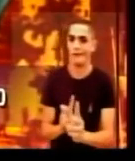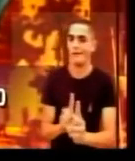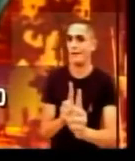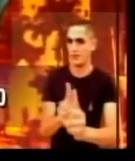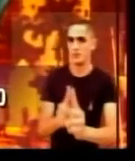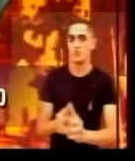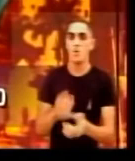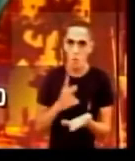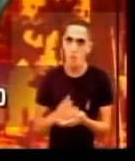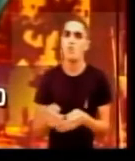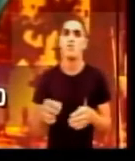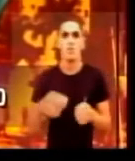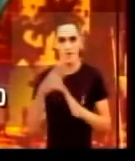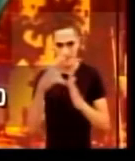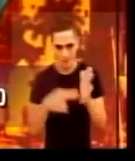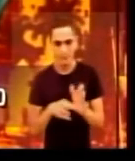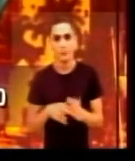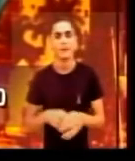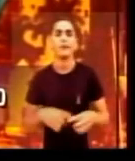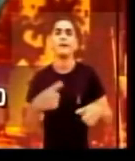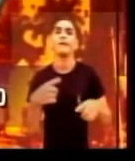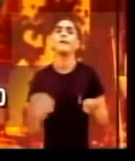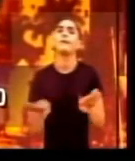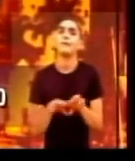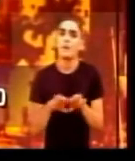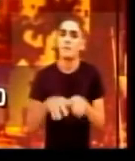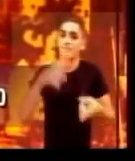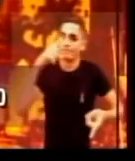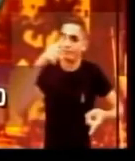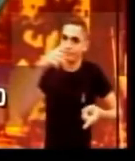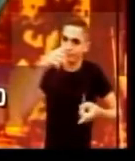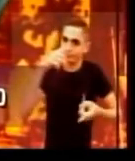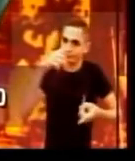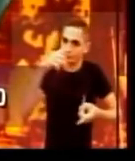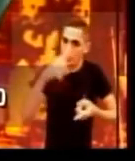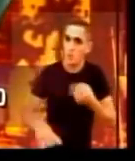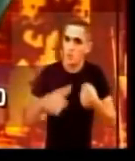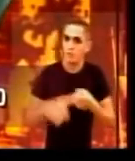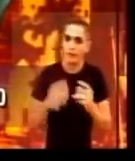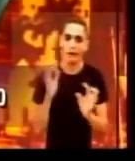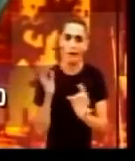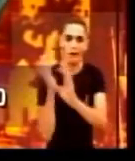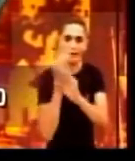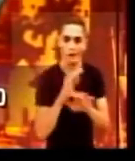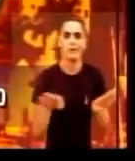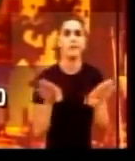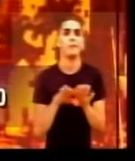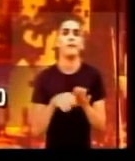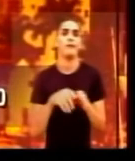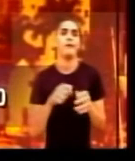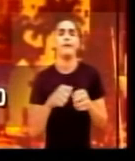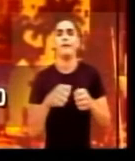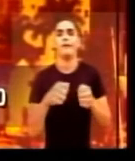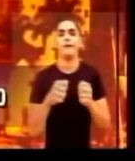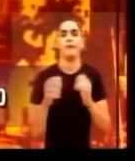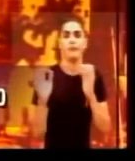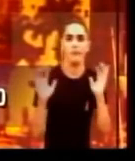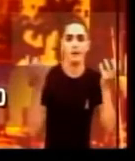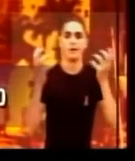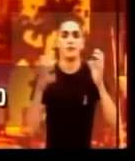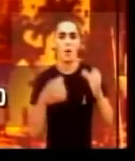permanece a proibição de aglomerações, e as atividades em grupo também estão proibidas. E os